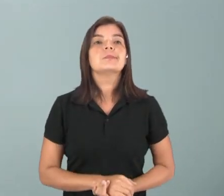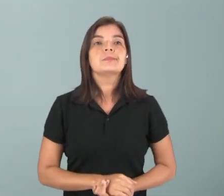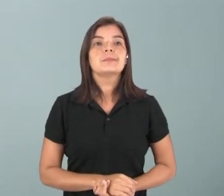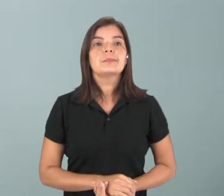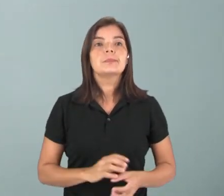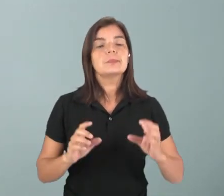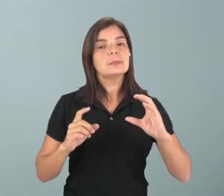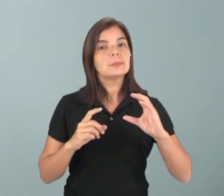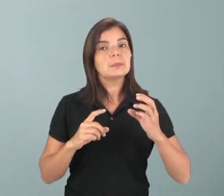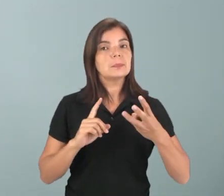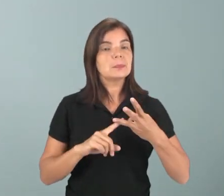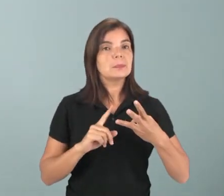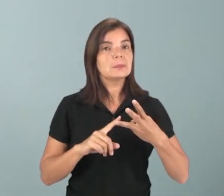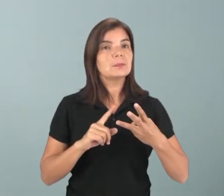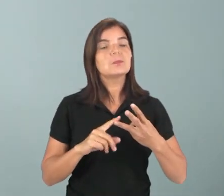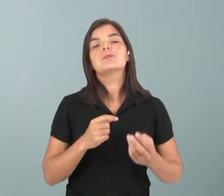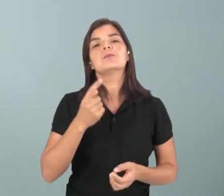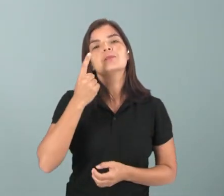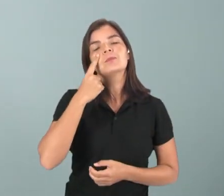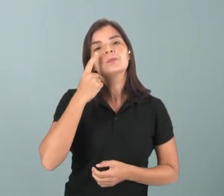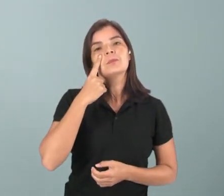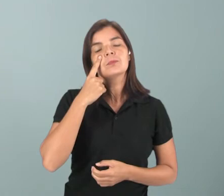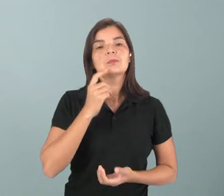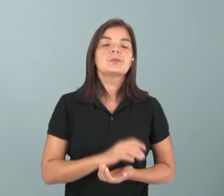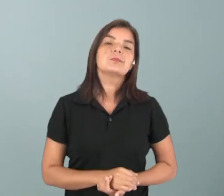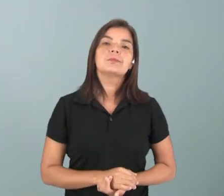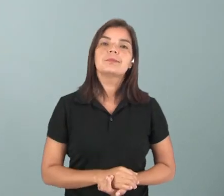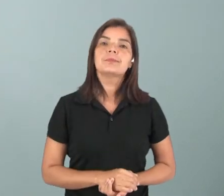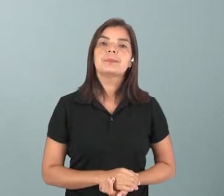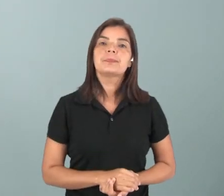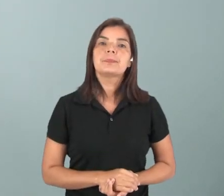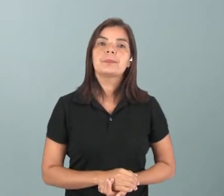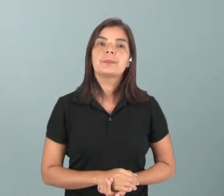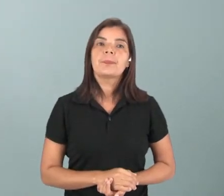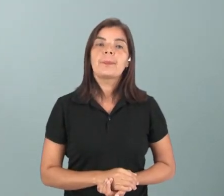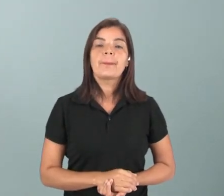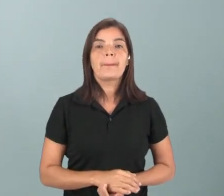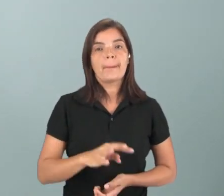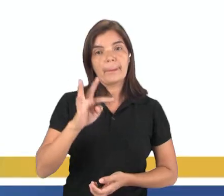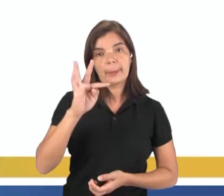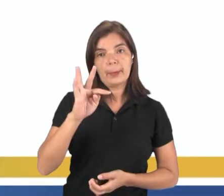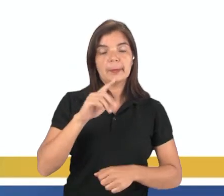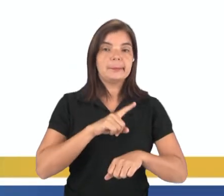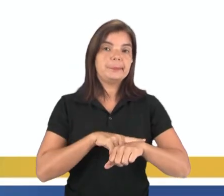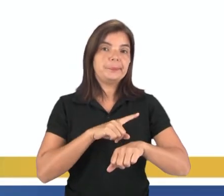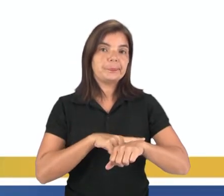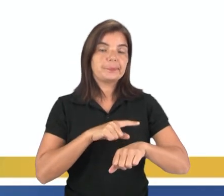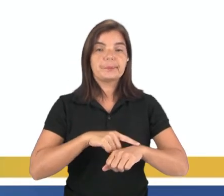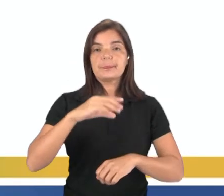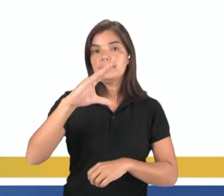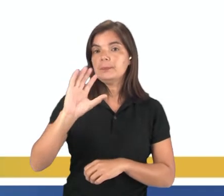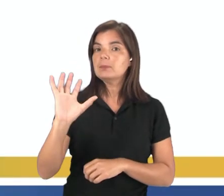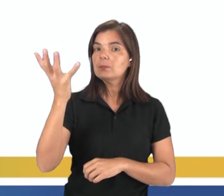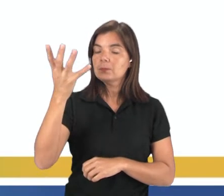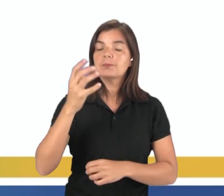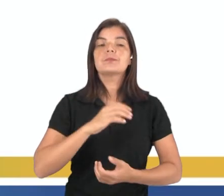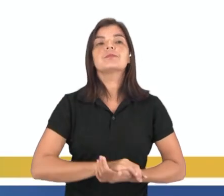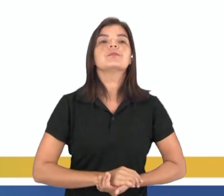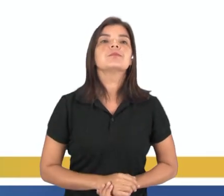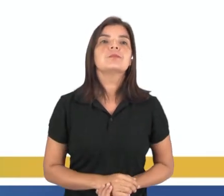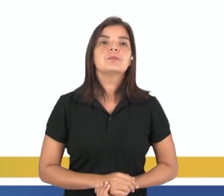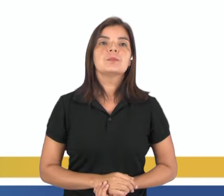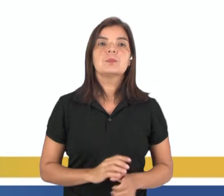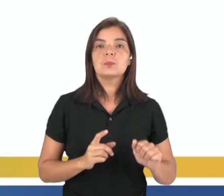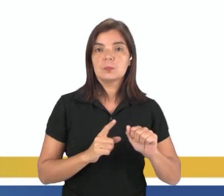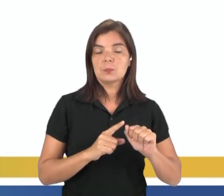corretas. E a última, para você classificar ali as assertivas. Quando se tratar de tempo, coloca T. Quando se tratar de clima, coloca